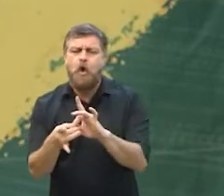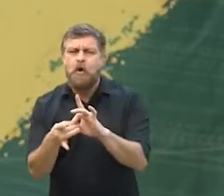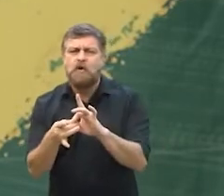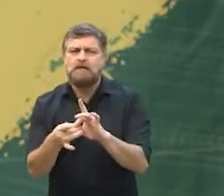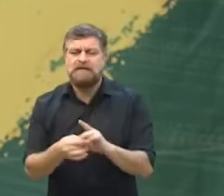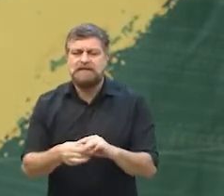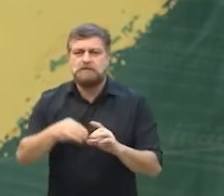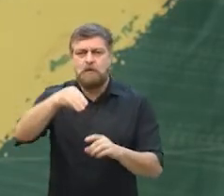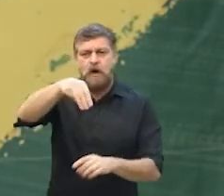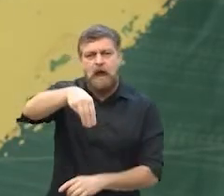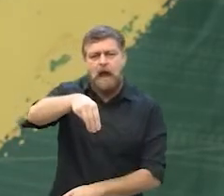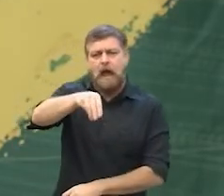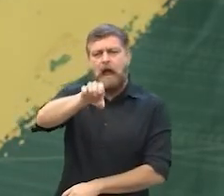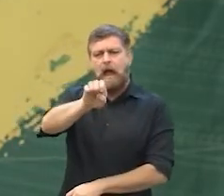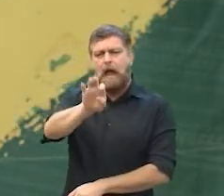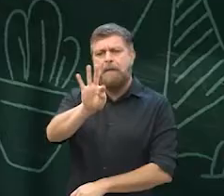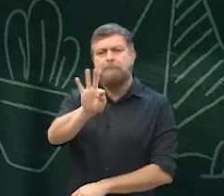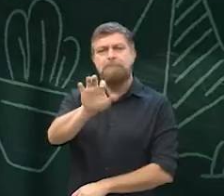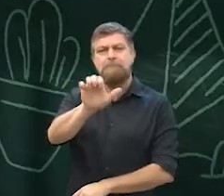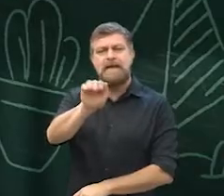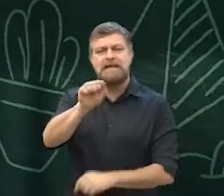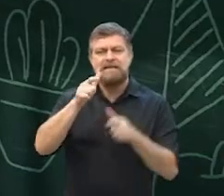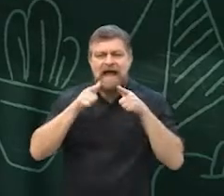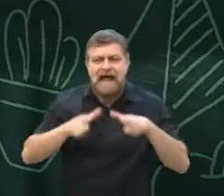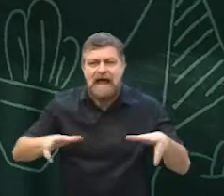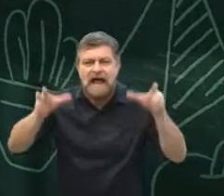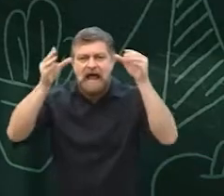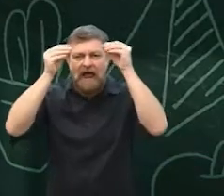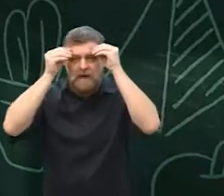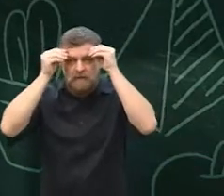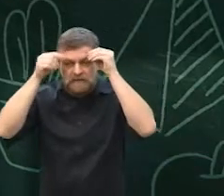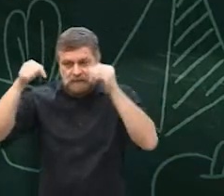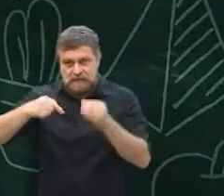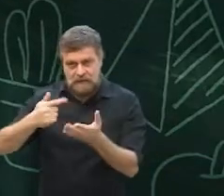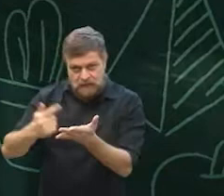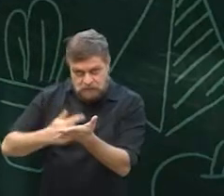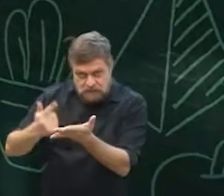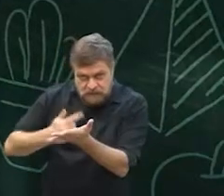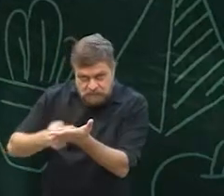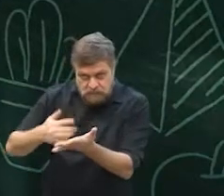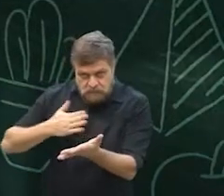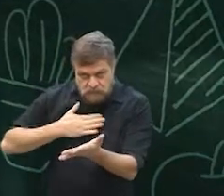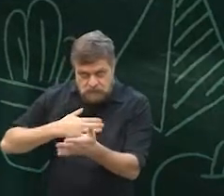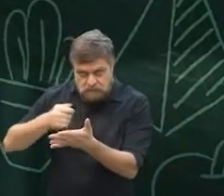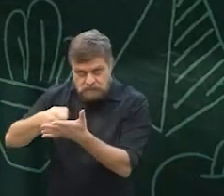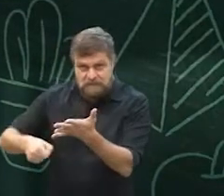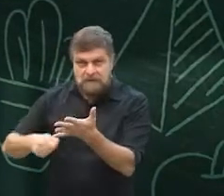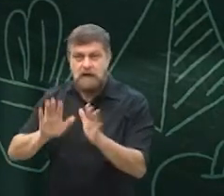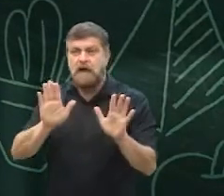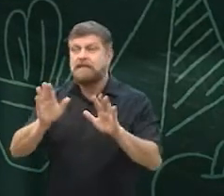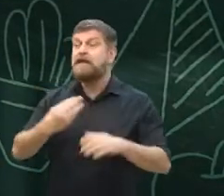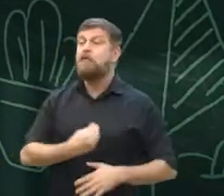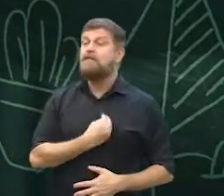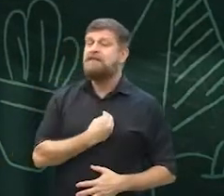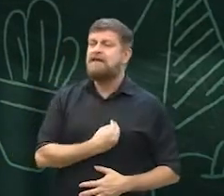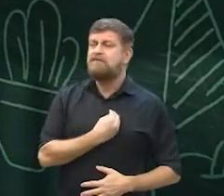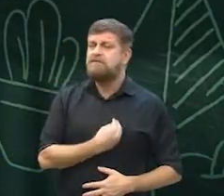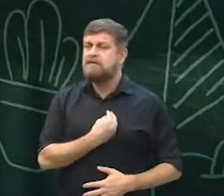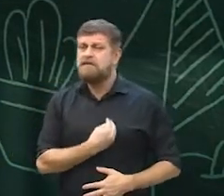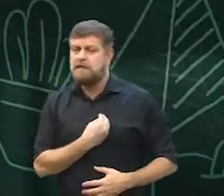a metalinguagem? No livro em si, o caso da chácara? Não, na vida como um todo,